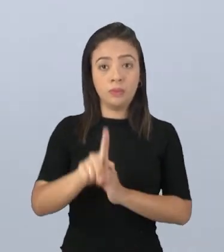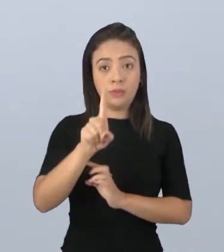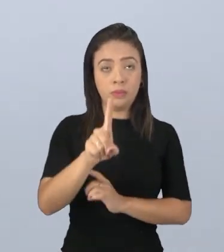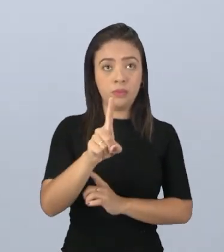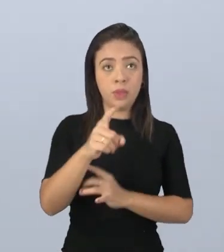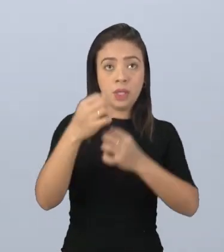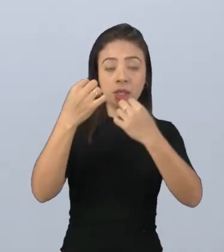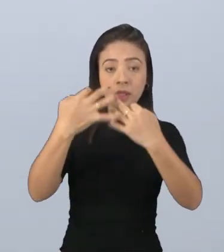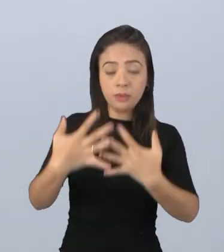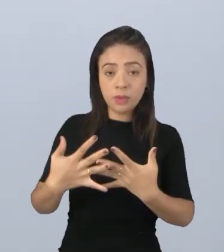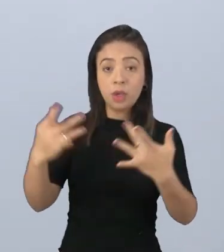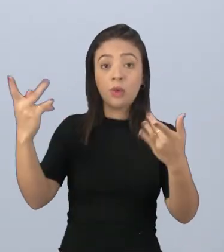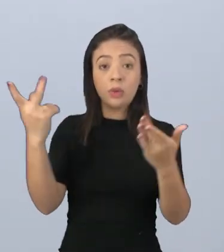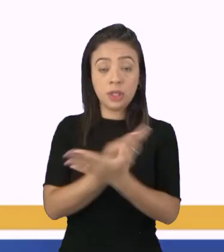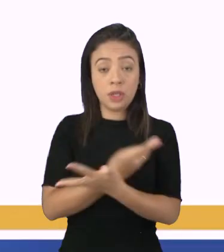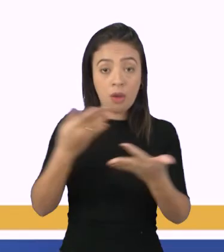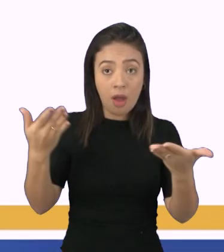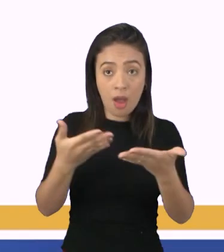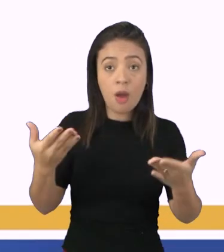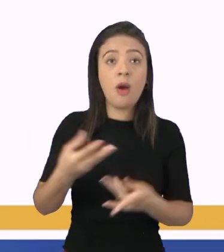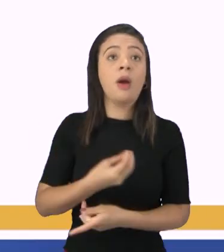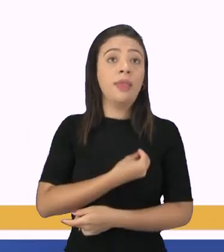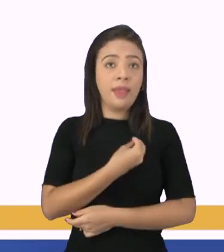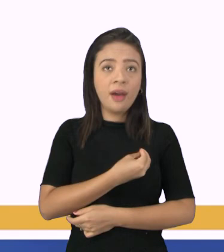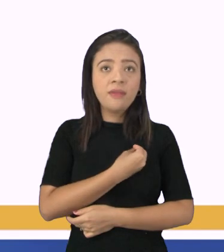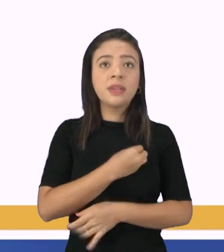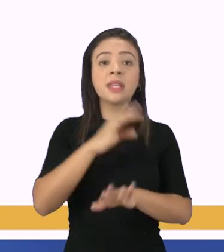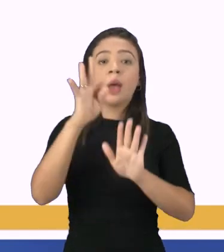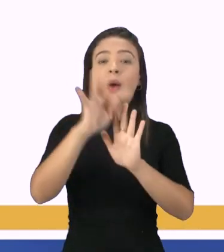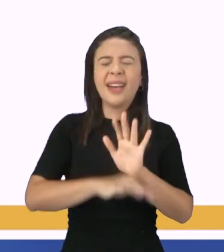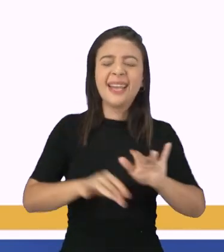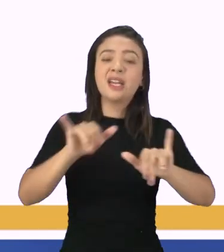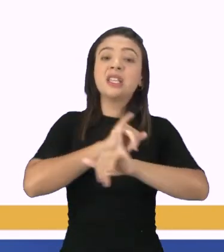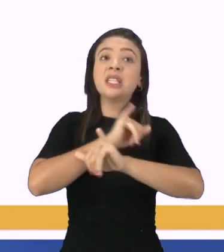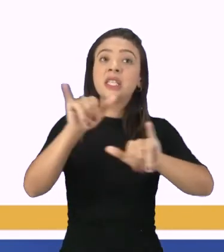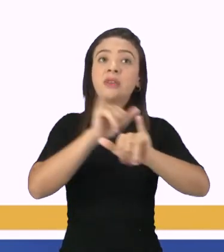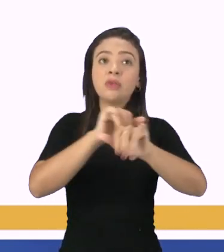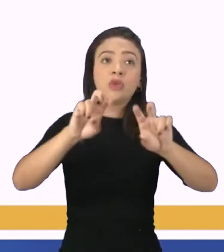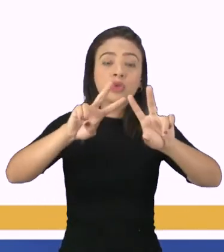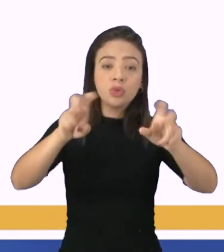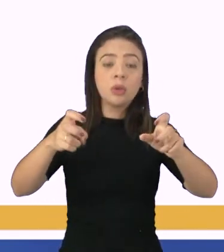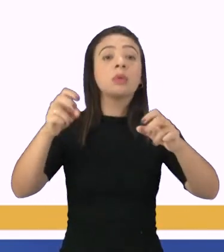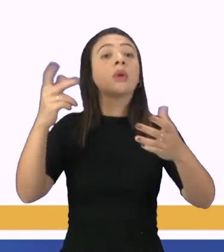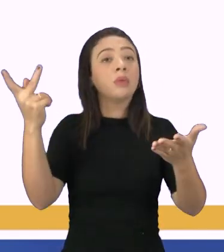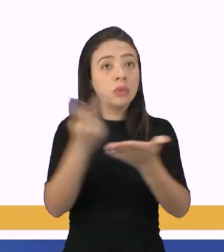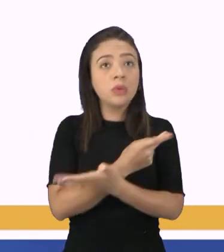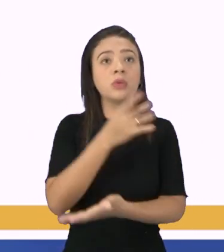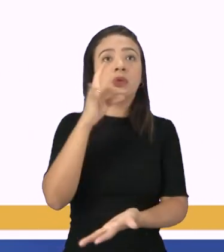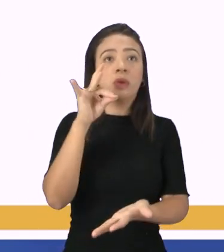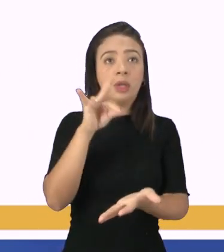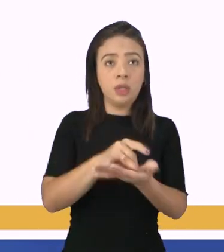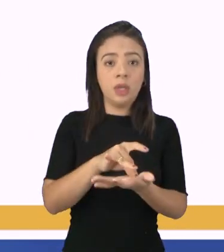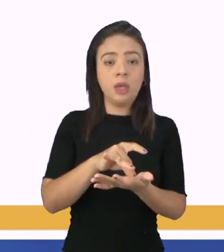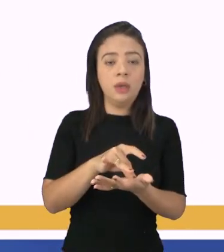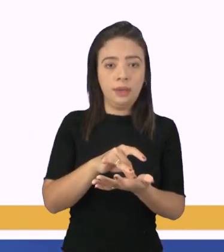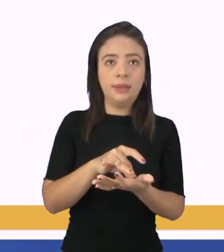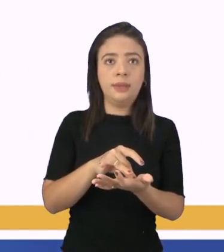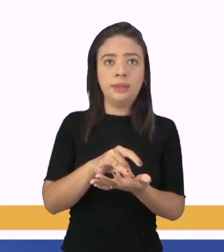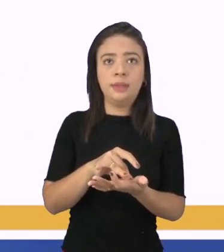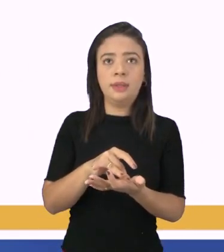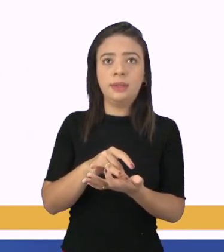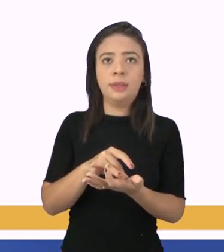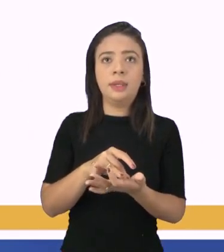Relata um fato presente no dia a dia. É um texto informativo sobre um fato real ou acontecimento